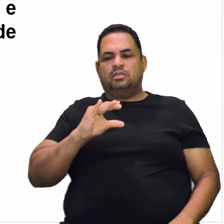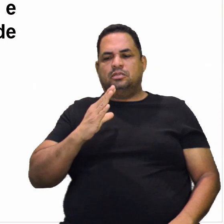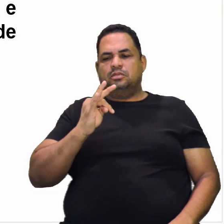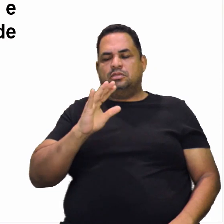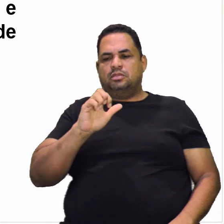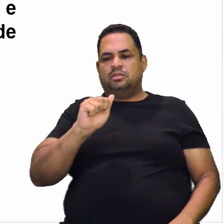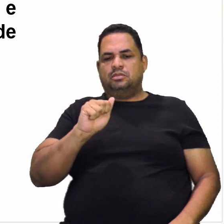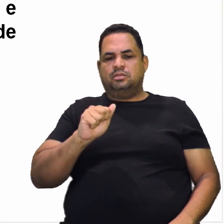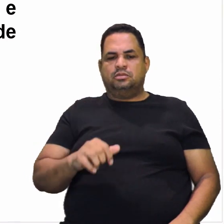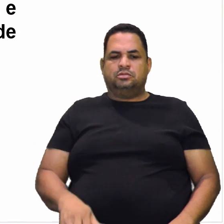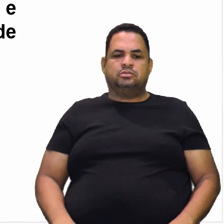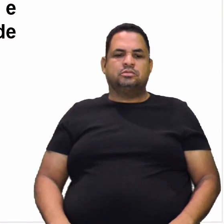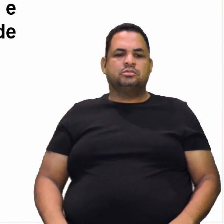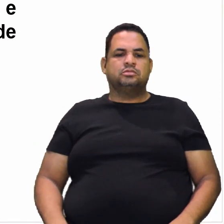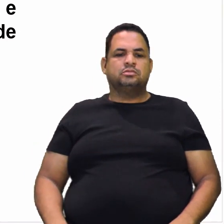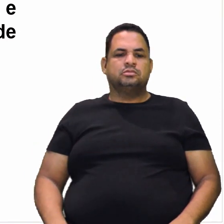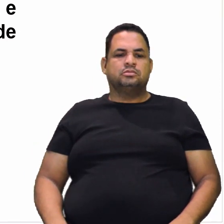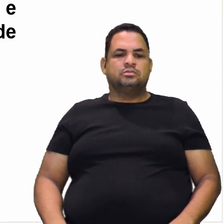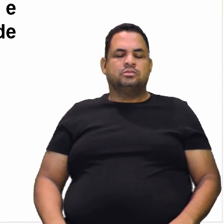monoteísta.